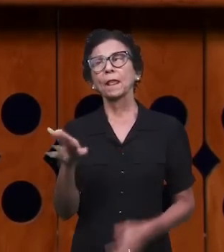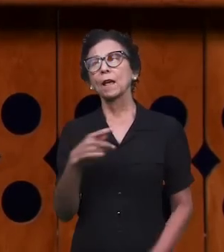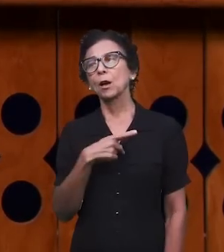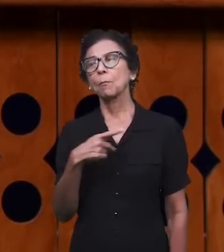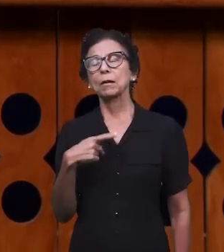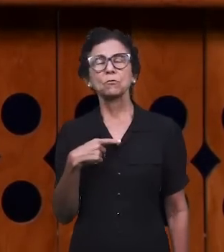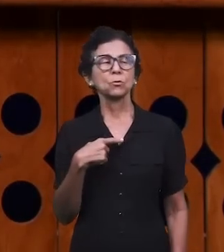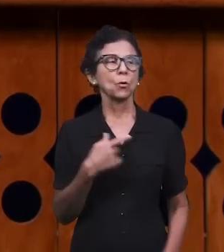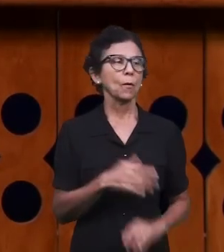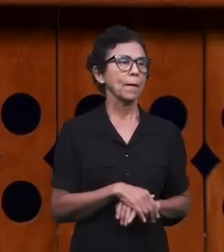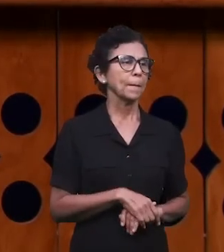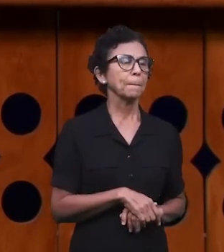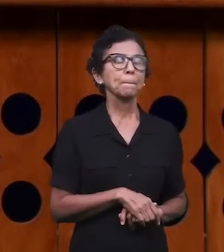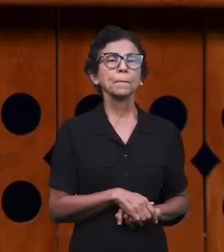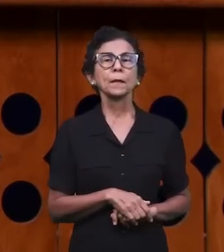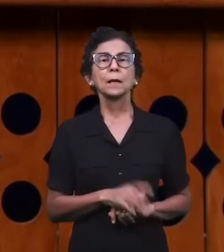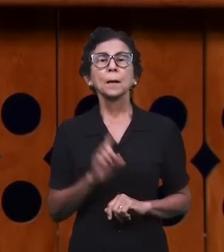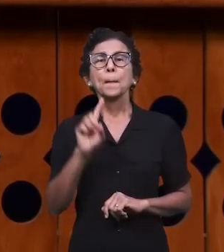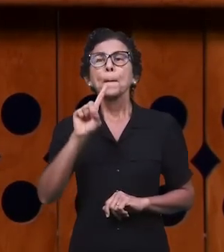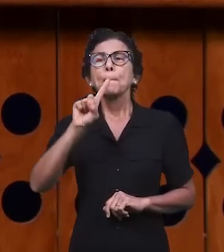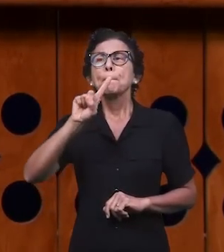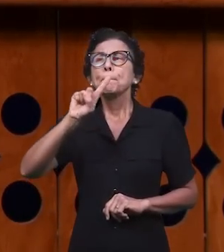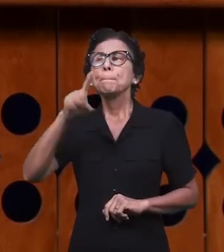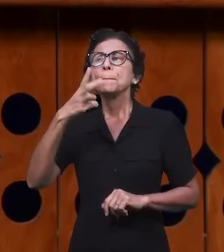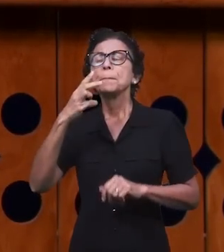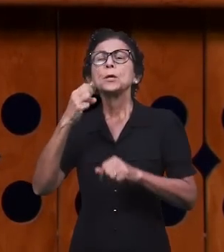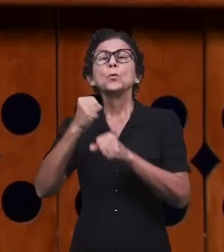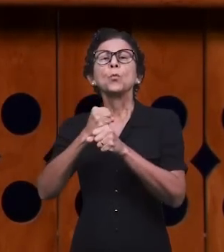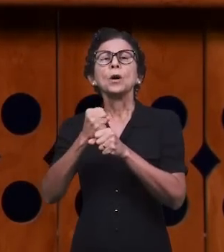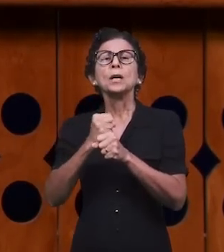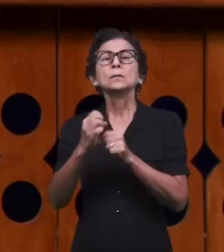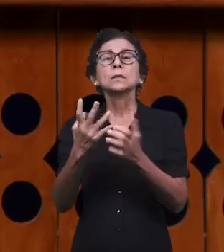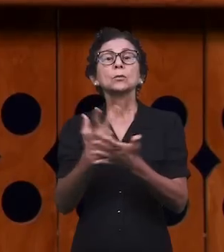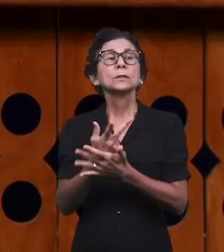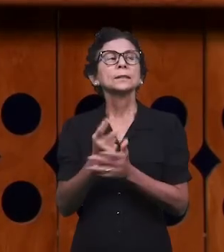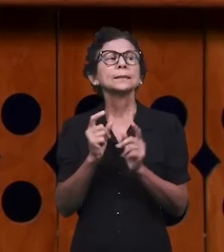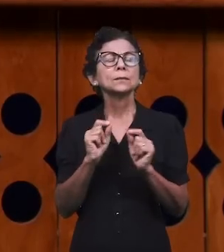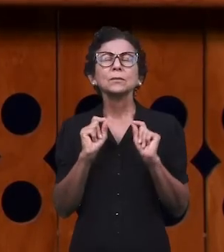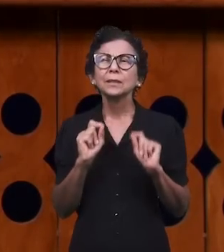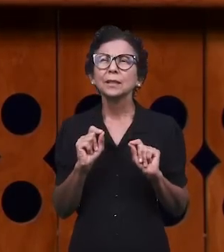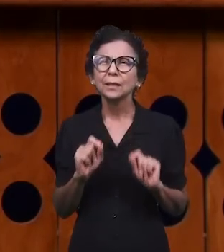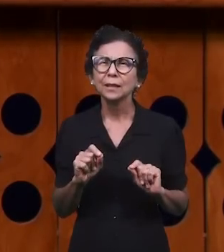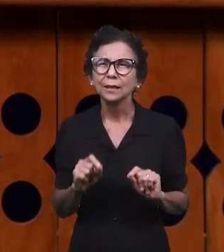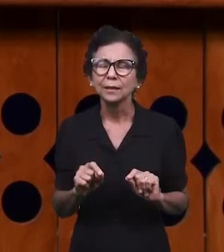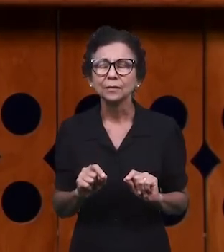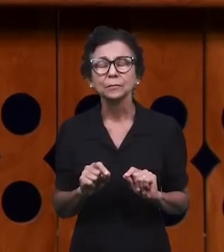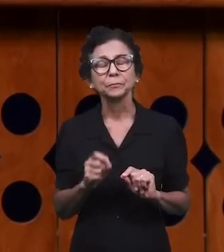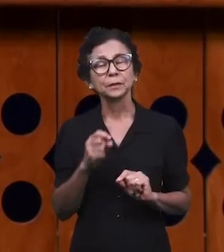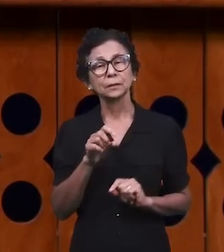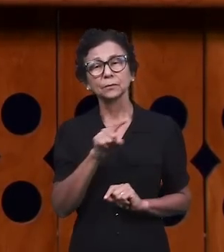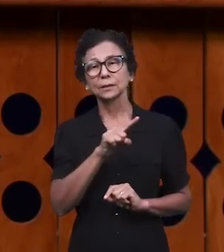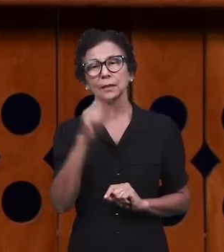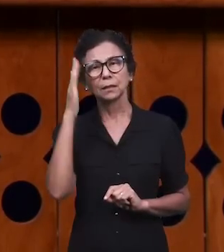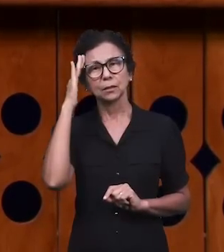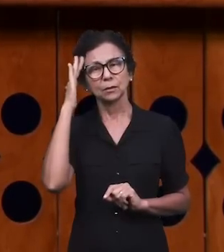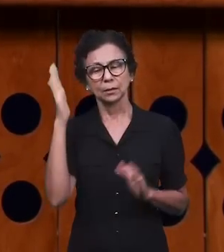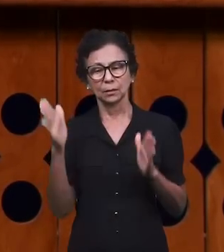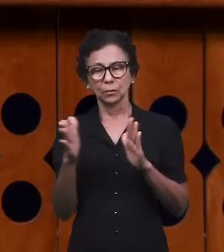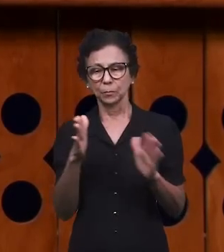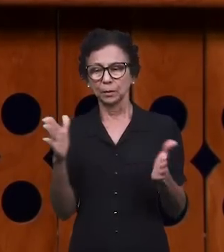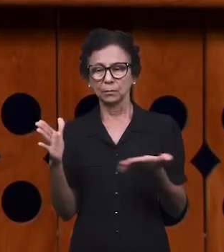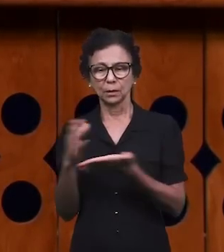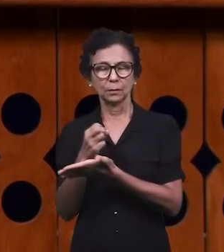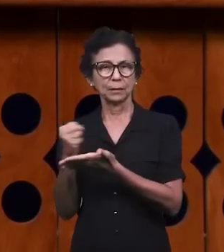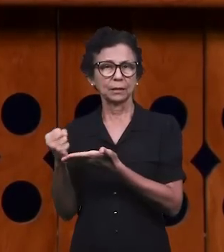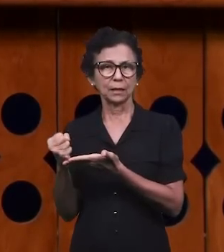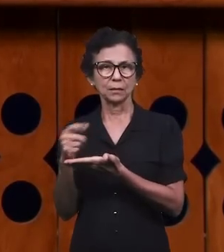queria saber como é que vai ser o milênio, como é que vai ser depois. Olha só, se você não entender o tempo do arrebatamento e for arrebatado, a